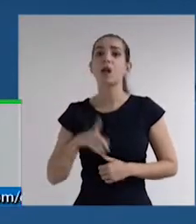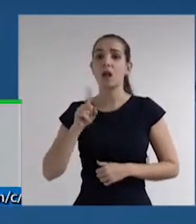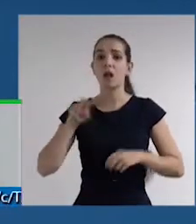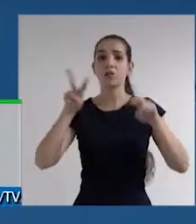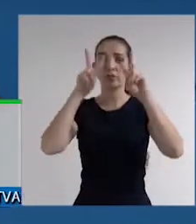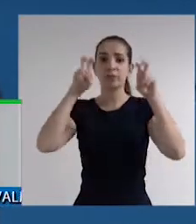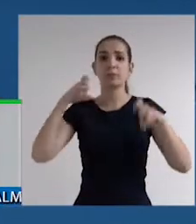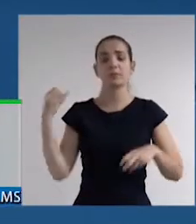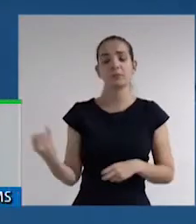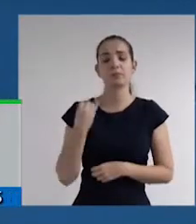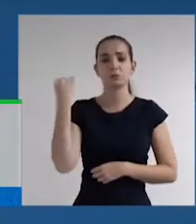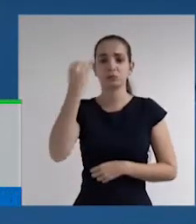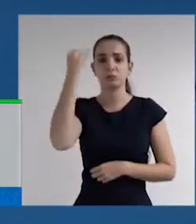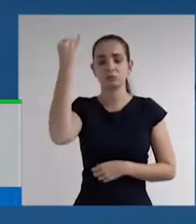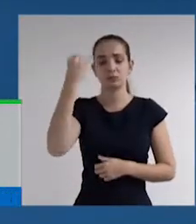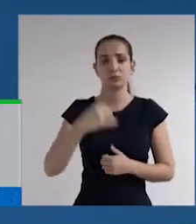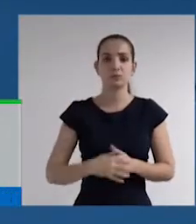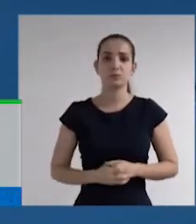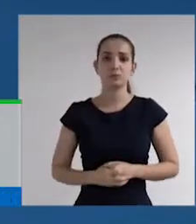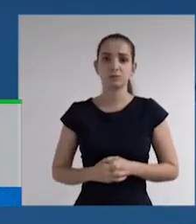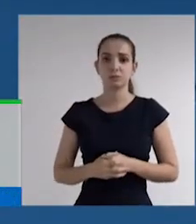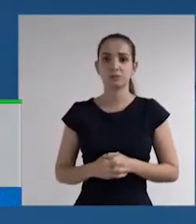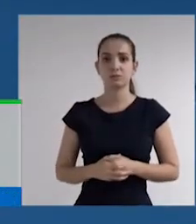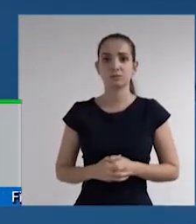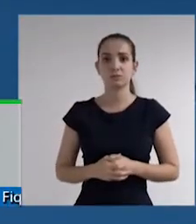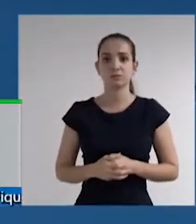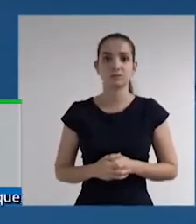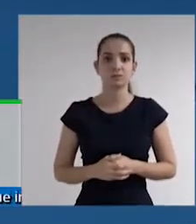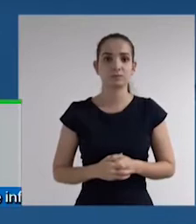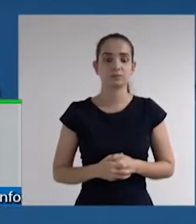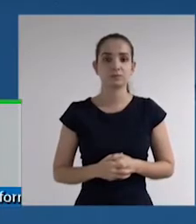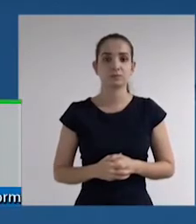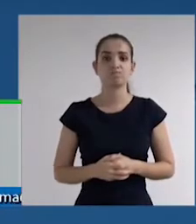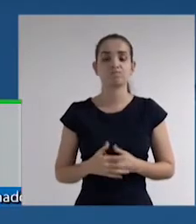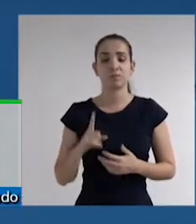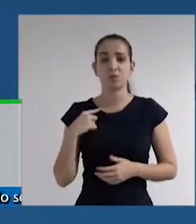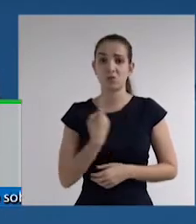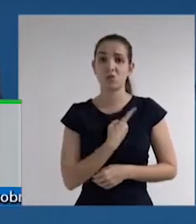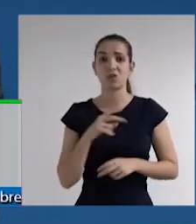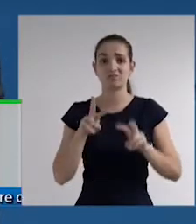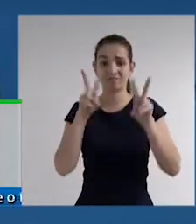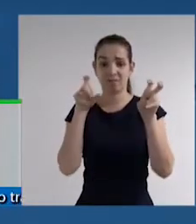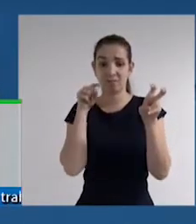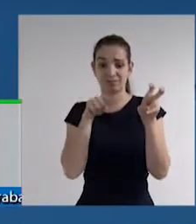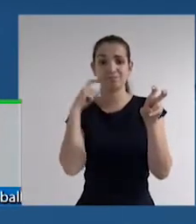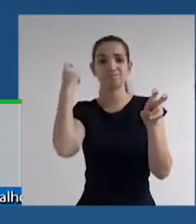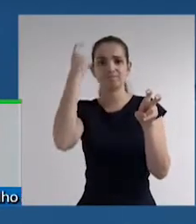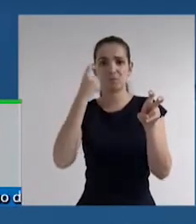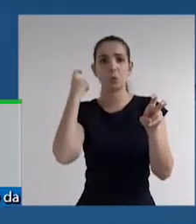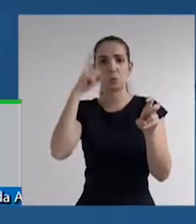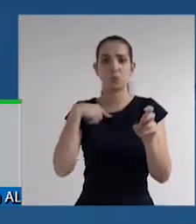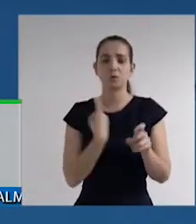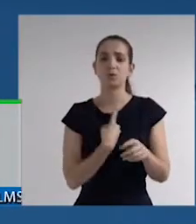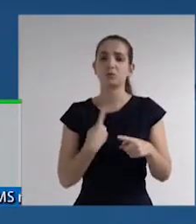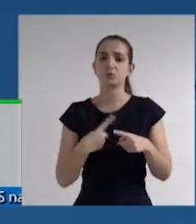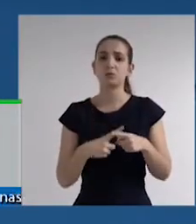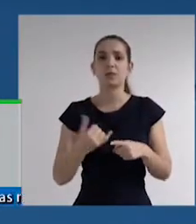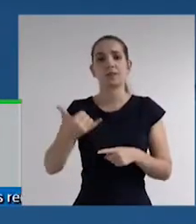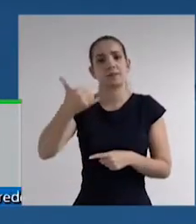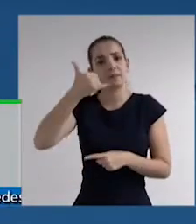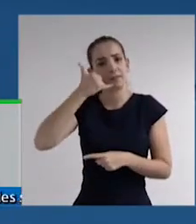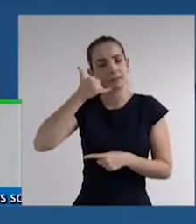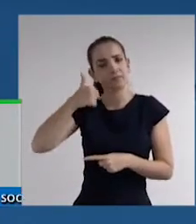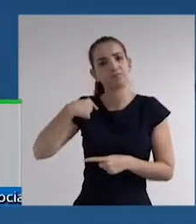importante, pertinente e que preocupa todos nós, né? A gente recebe